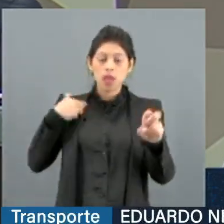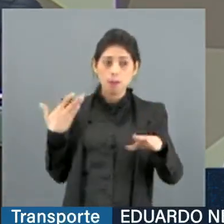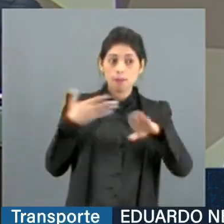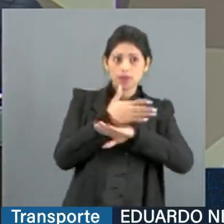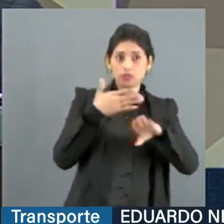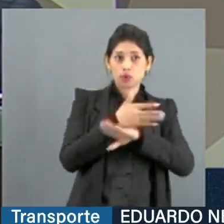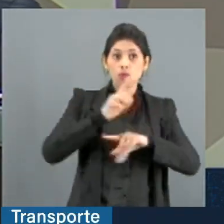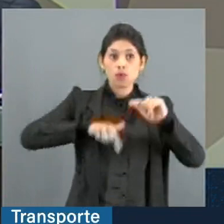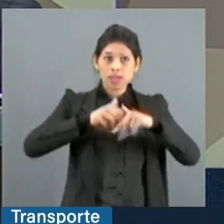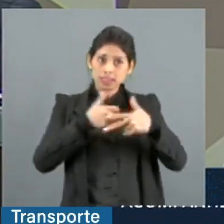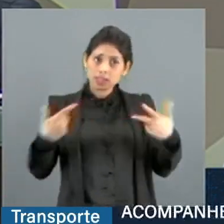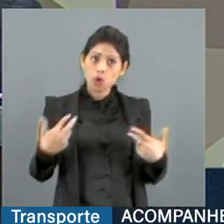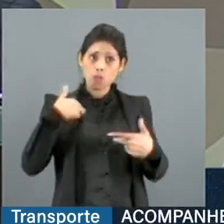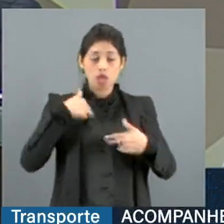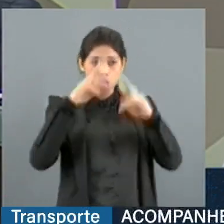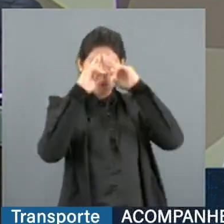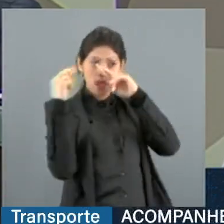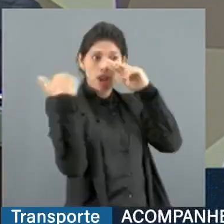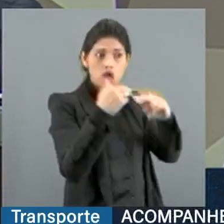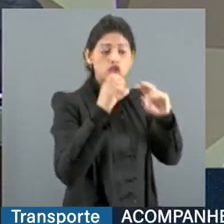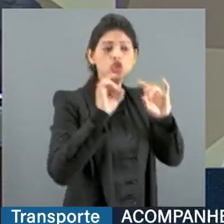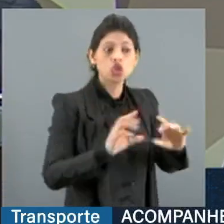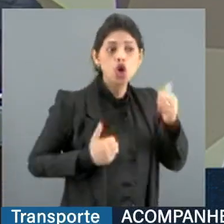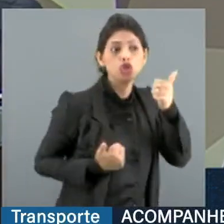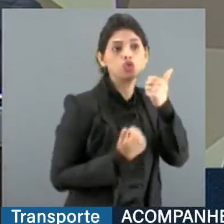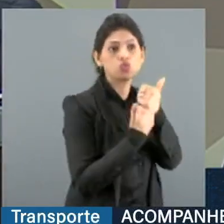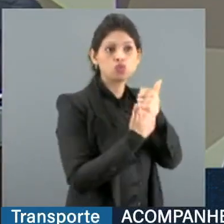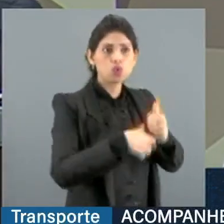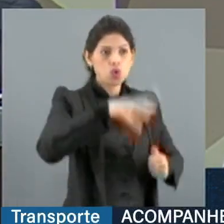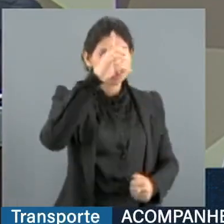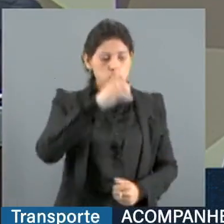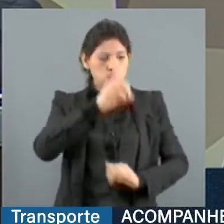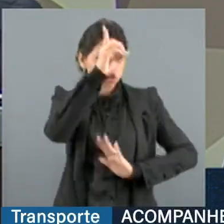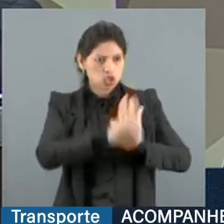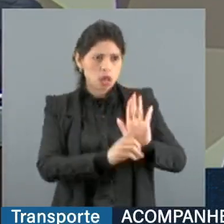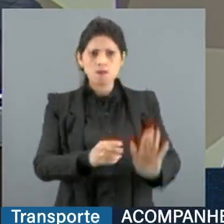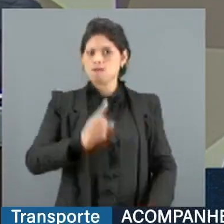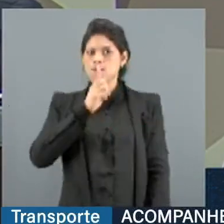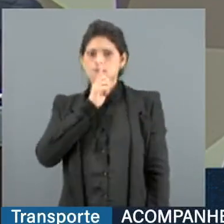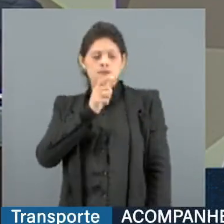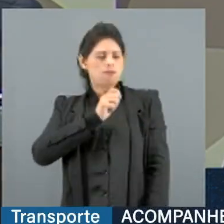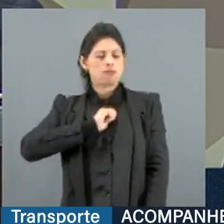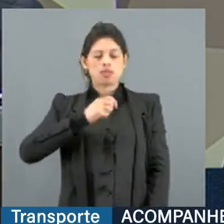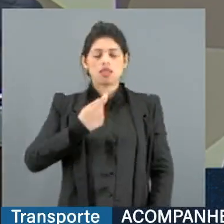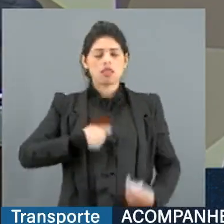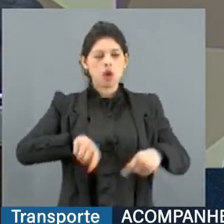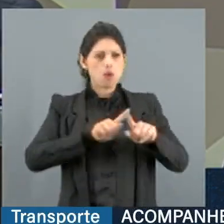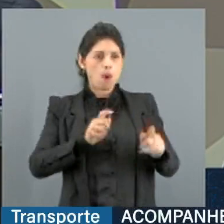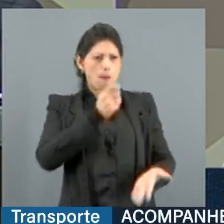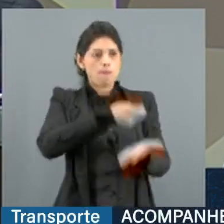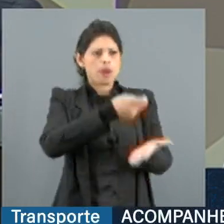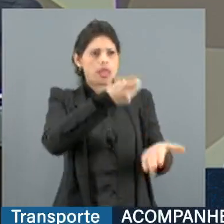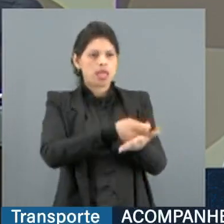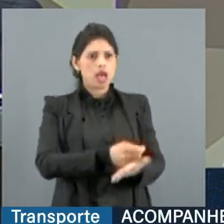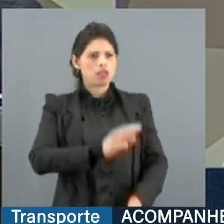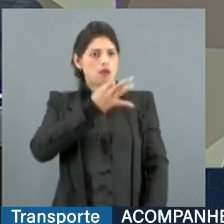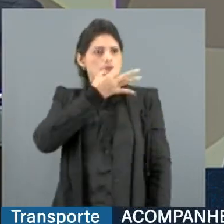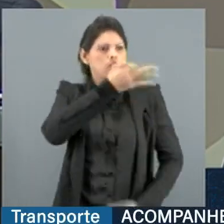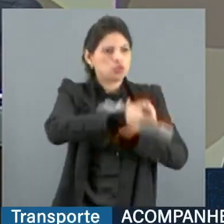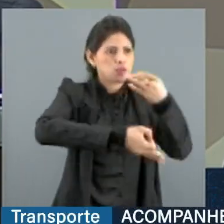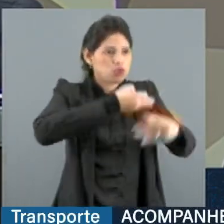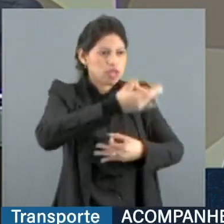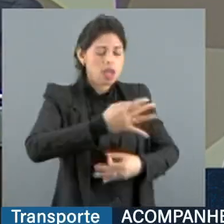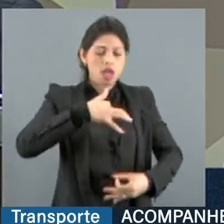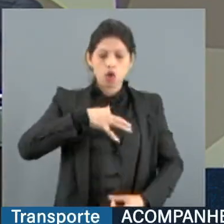ordem apenas para assegurar ao paciente o direito de não ser obrigado a produzir prova contra si, podendo manter-se em silêncio e não